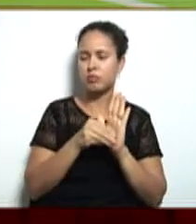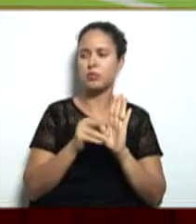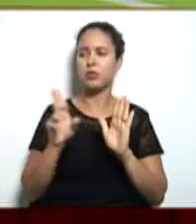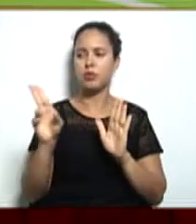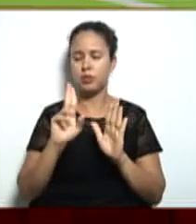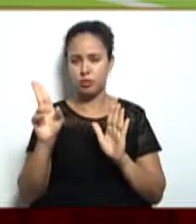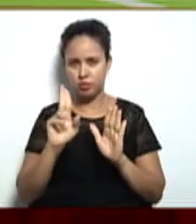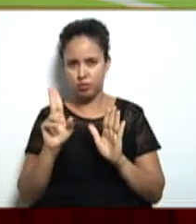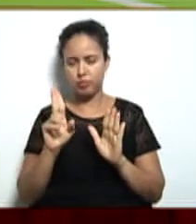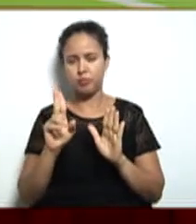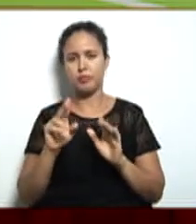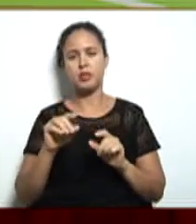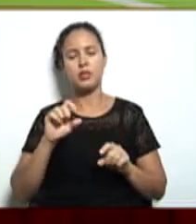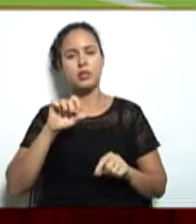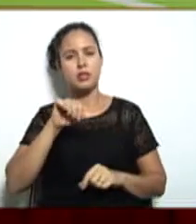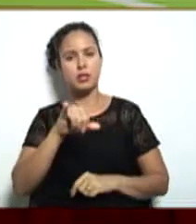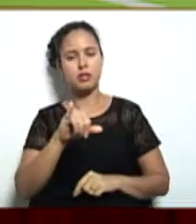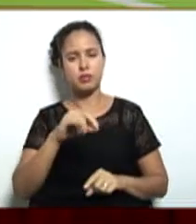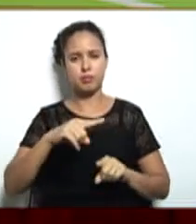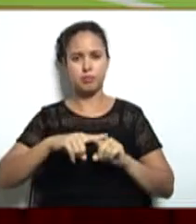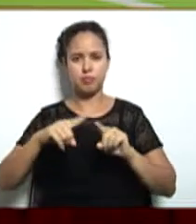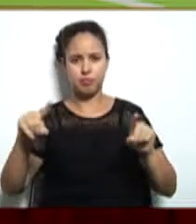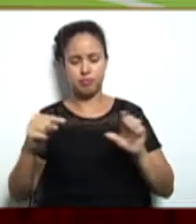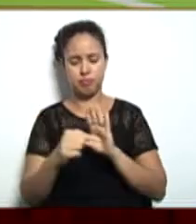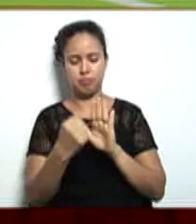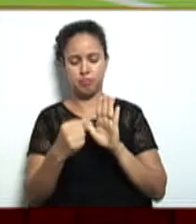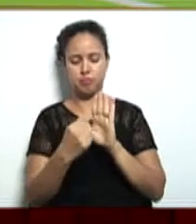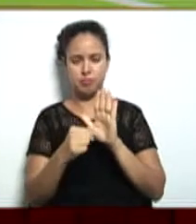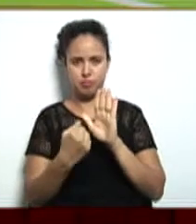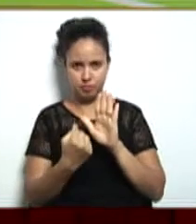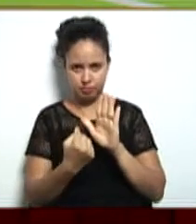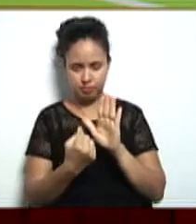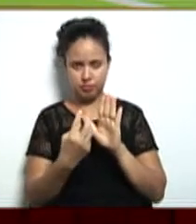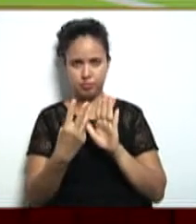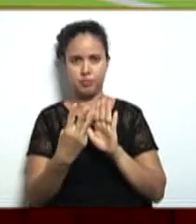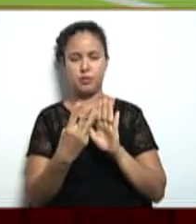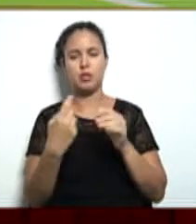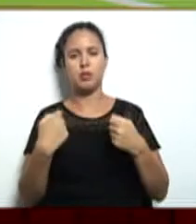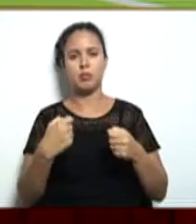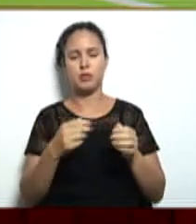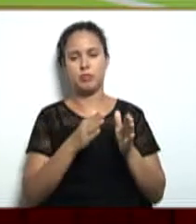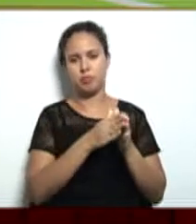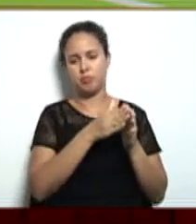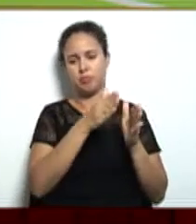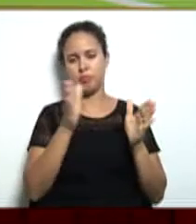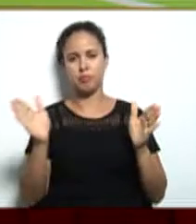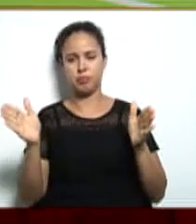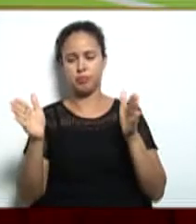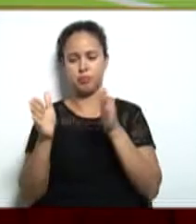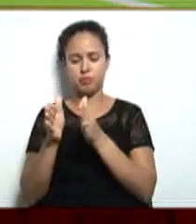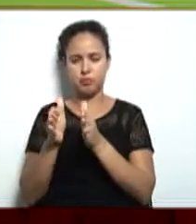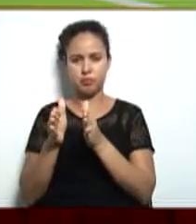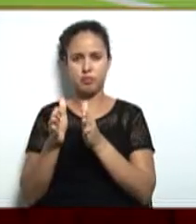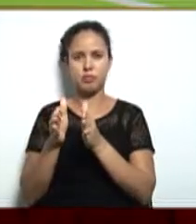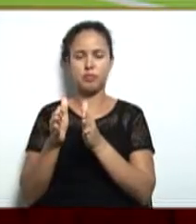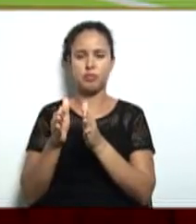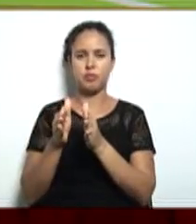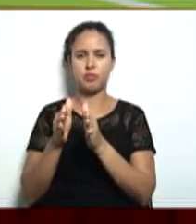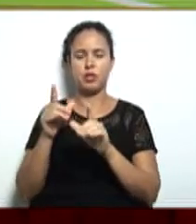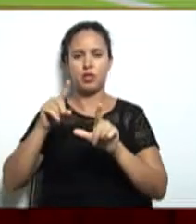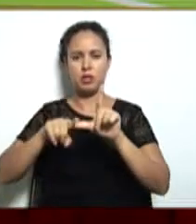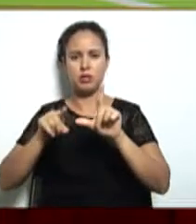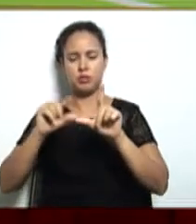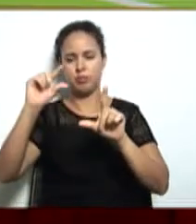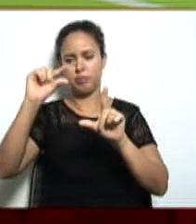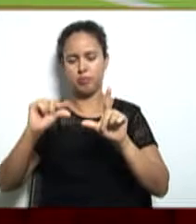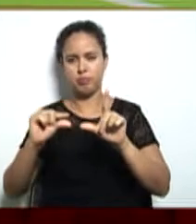3 linhas, você vai fazer um recuo de 4 centímetros e deixar a letra no tamanho menor, para dizer que aquele trecho também não